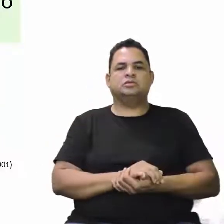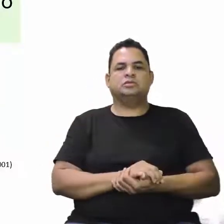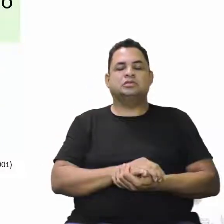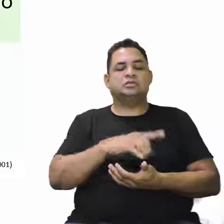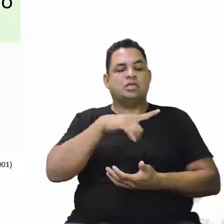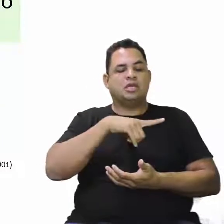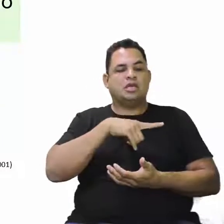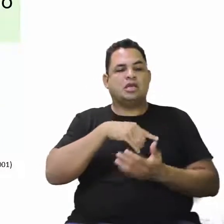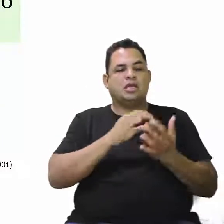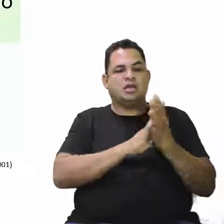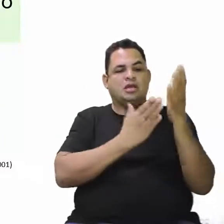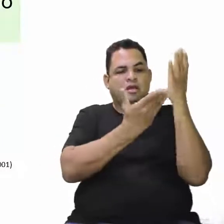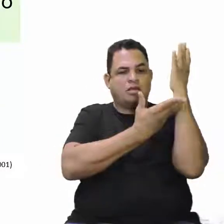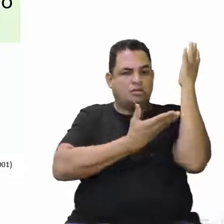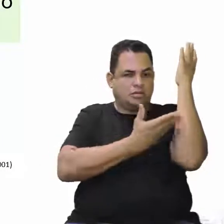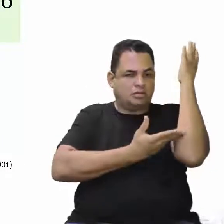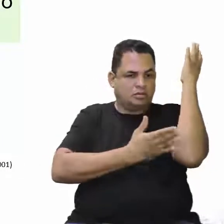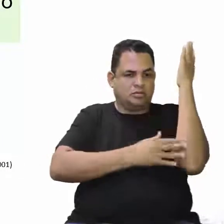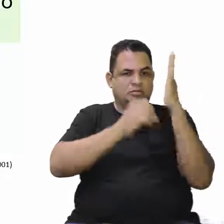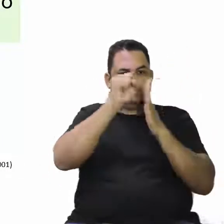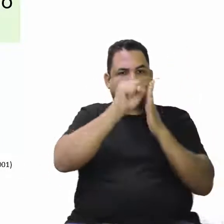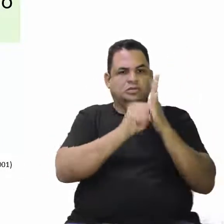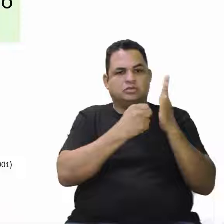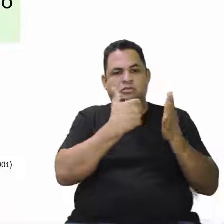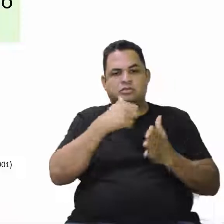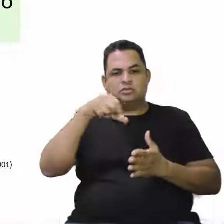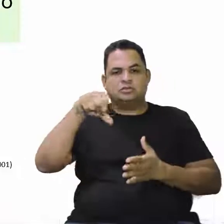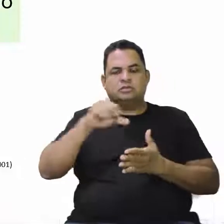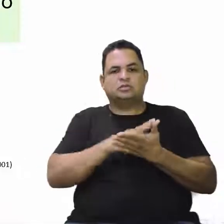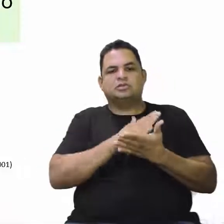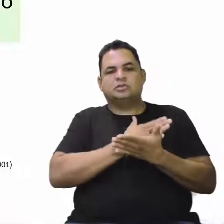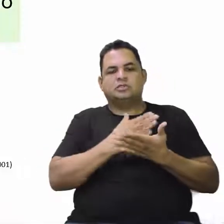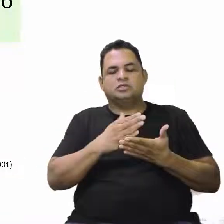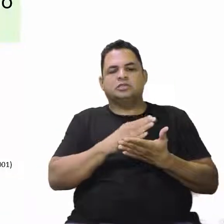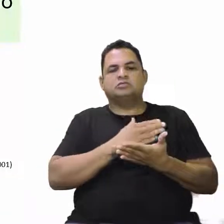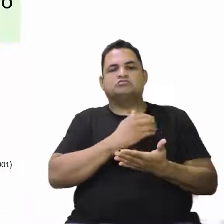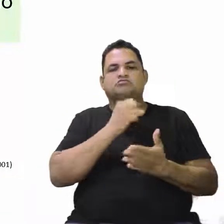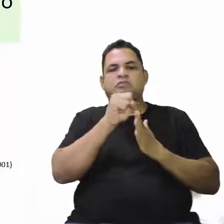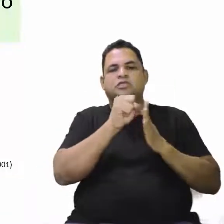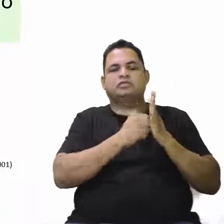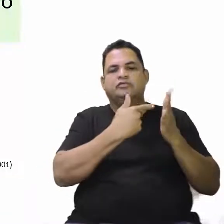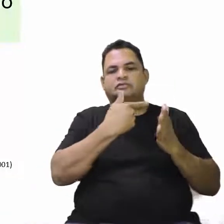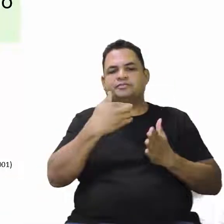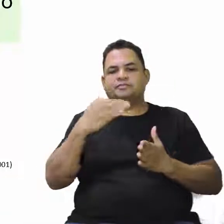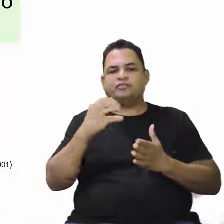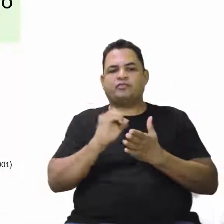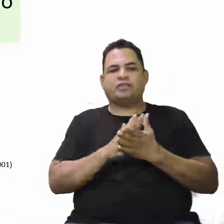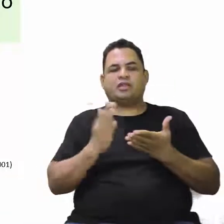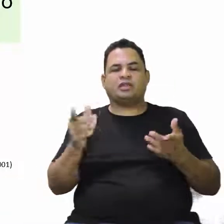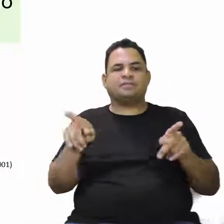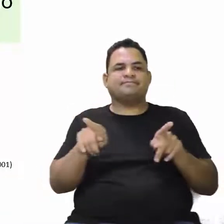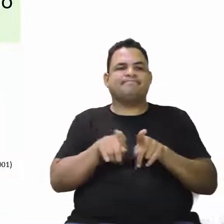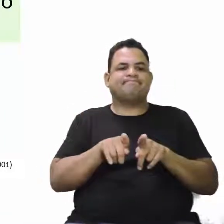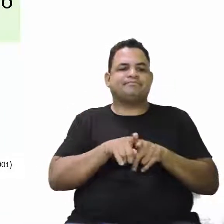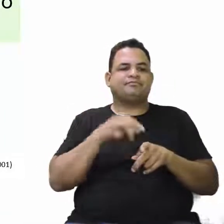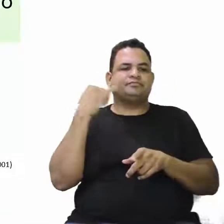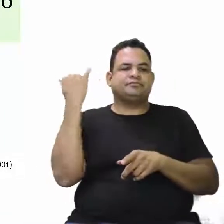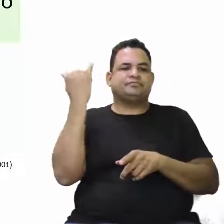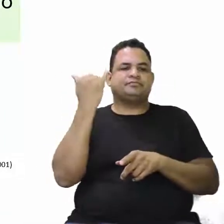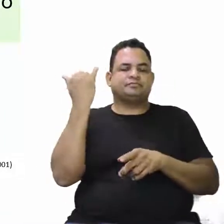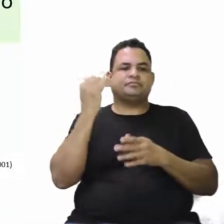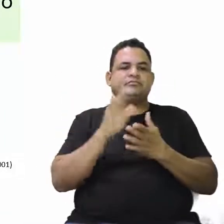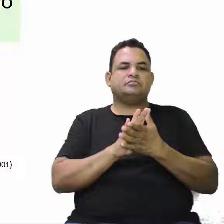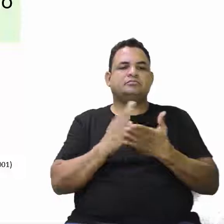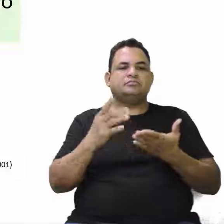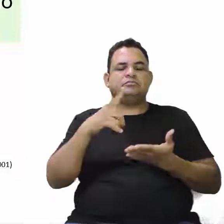da borracha lá no século XIX e início do século XX, que também foi importante